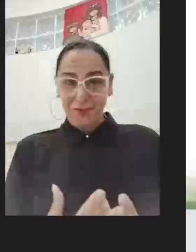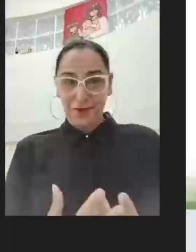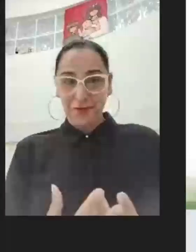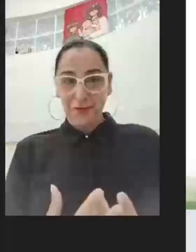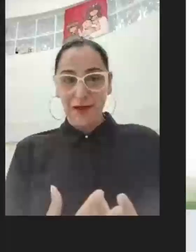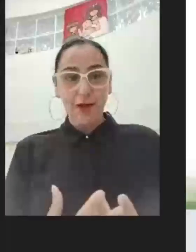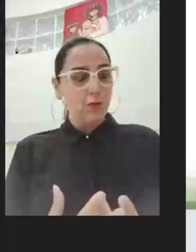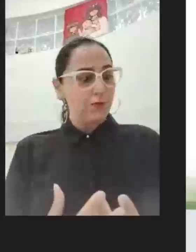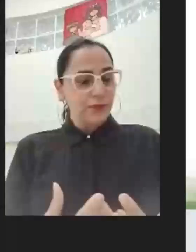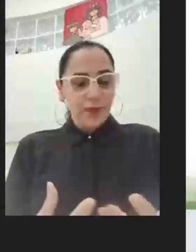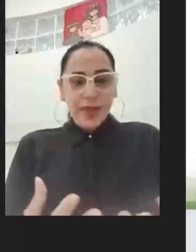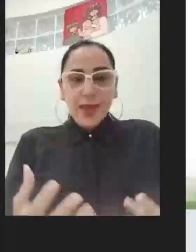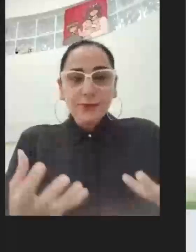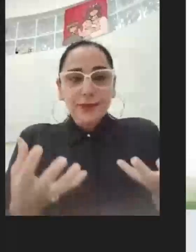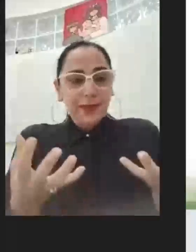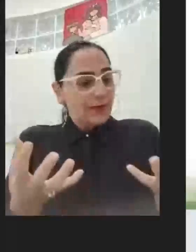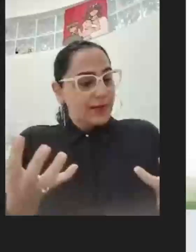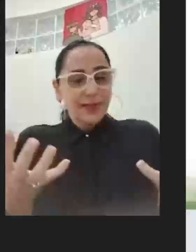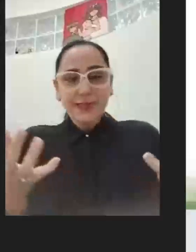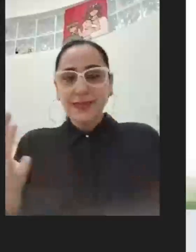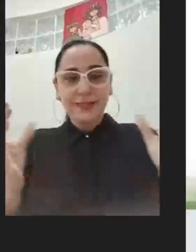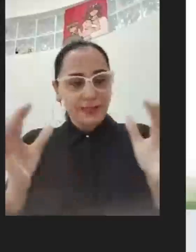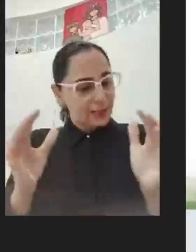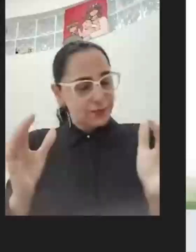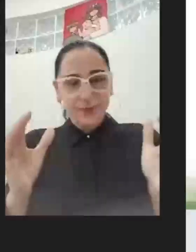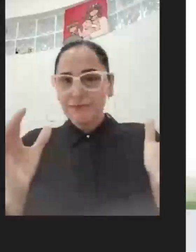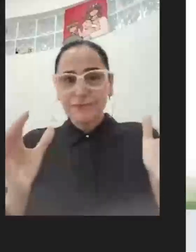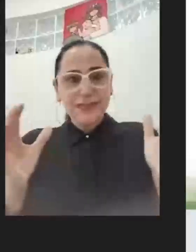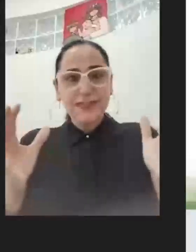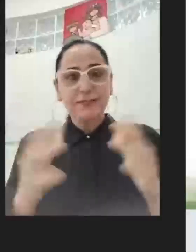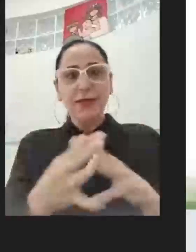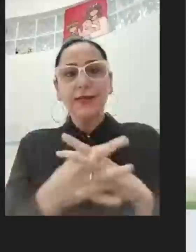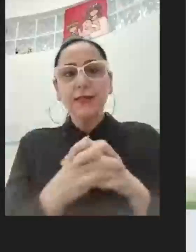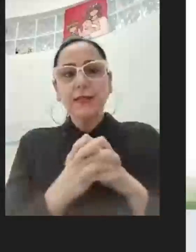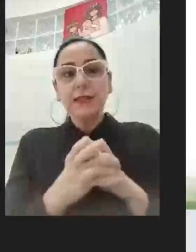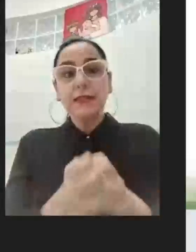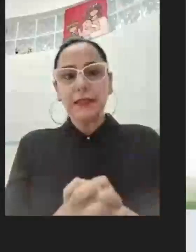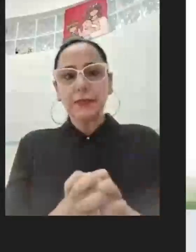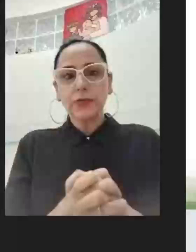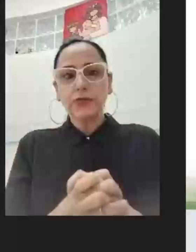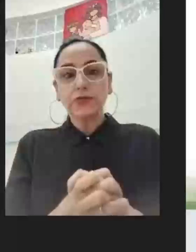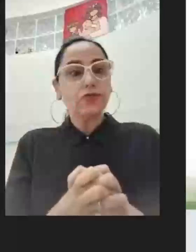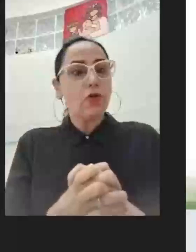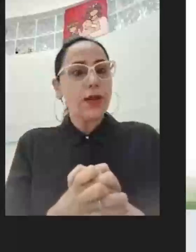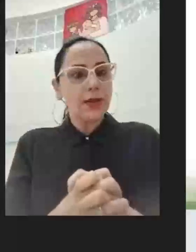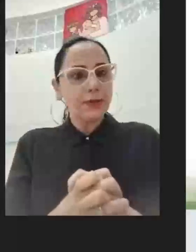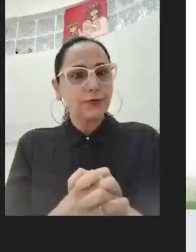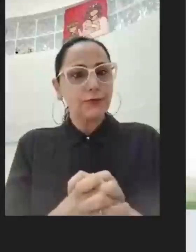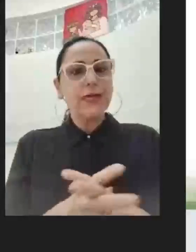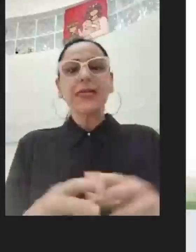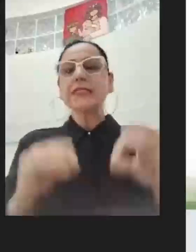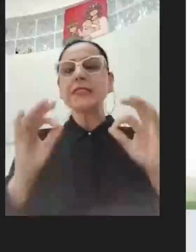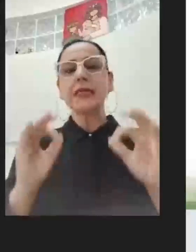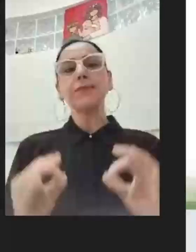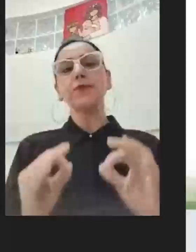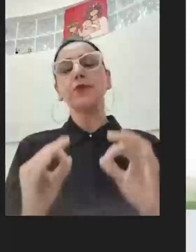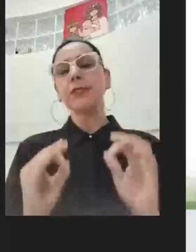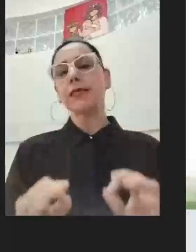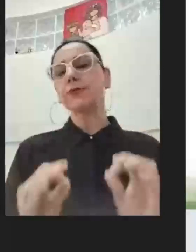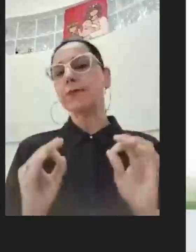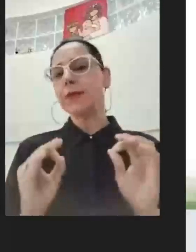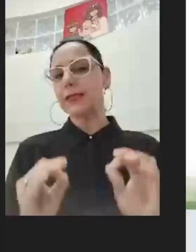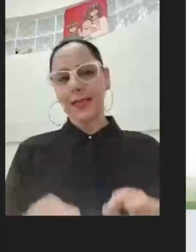mesmo tempo que eu vou voltar ao normal, eu tenho aquele serzinho de 50 centímetros